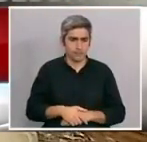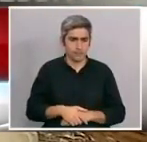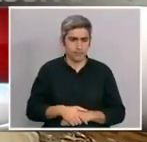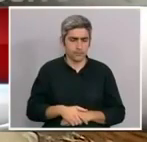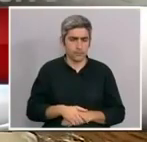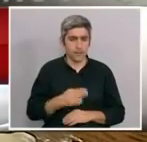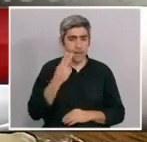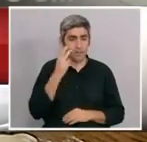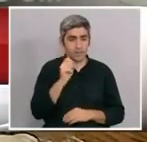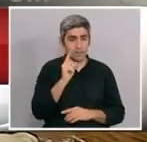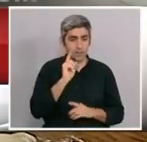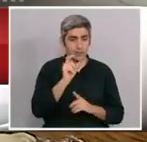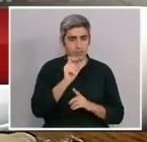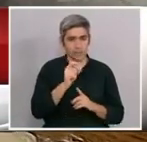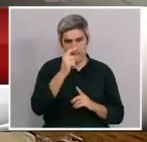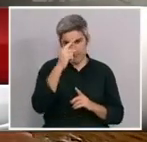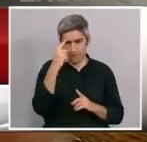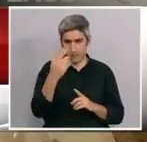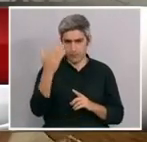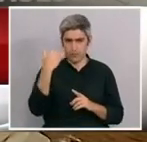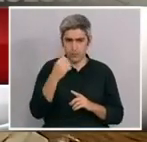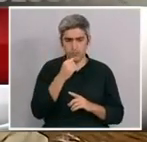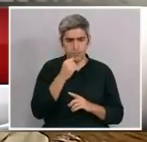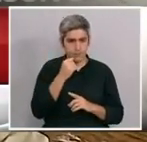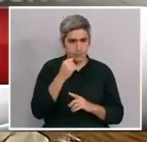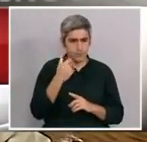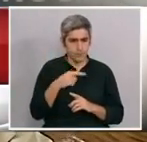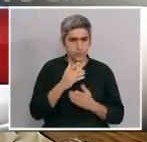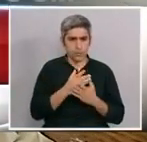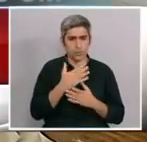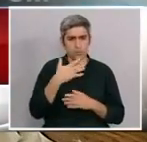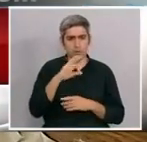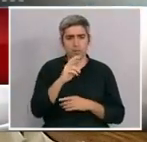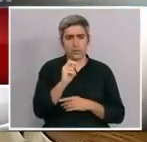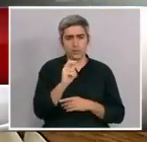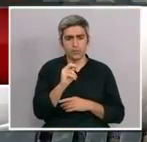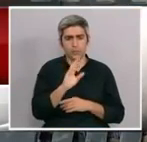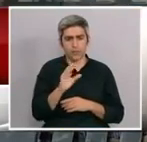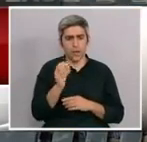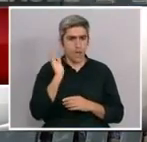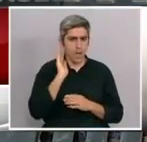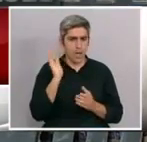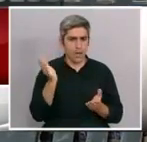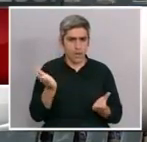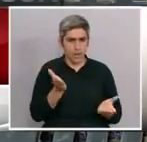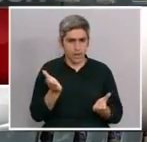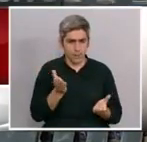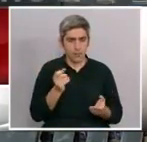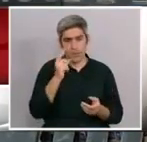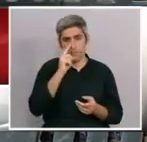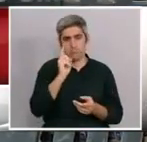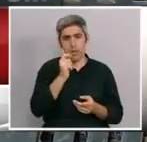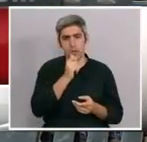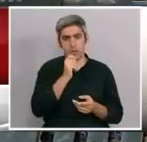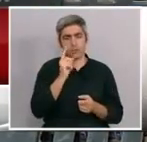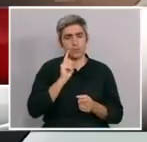A vida de Rosália era difícil. Tinha apenas 13 anos, já era criada. Mas quem mandava era